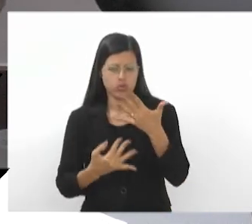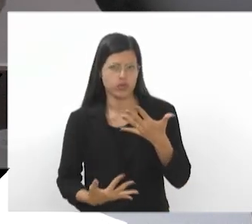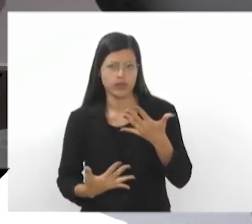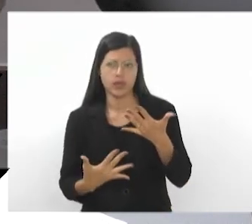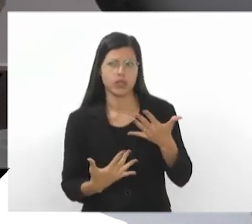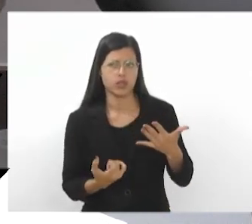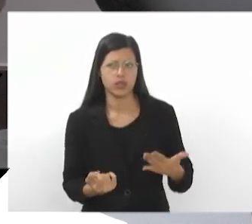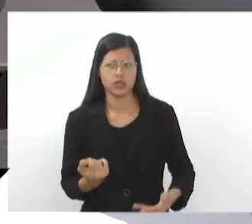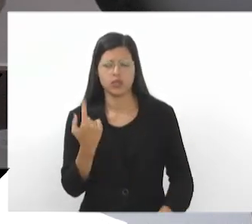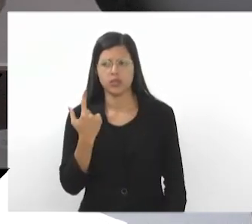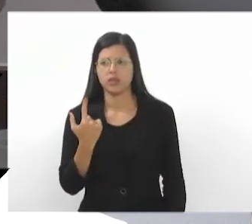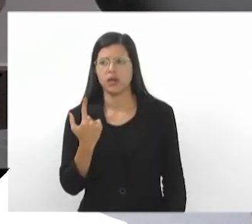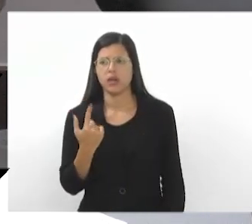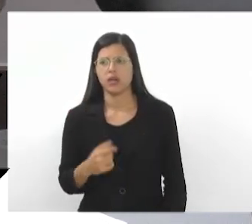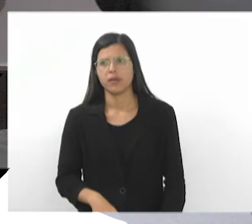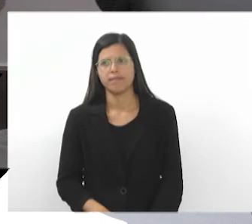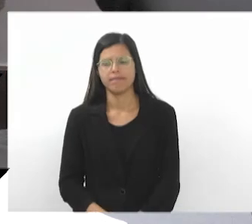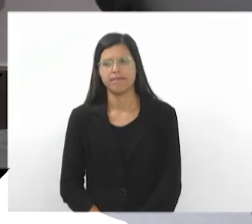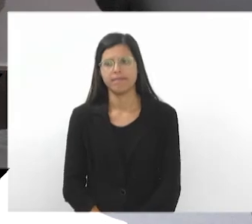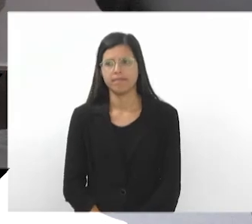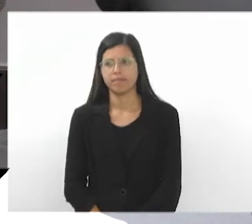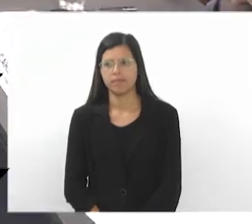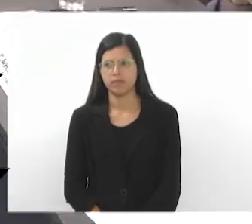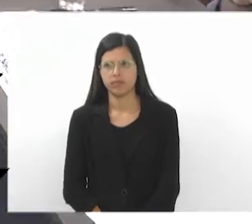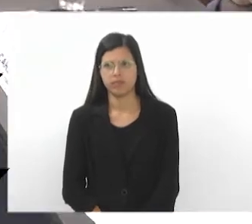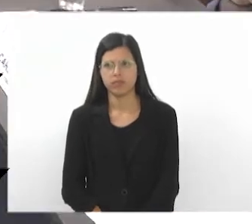é estranha ao objeto.